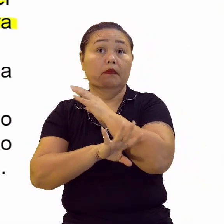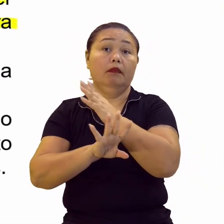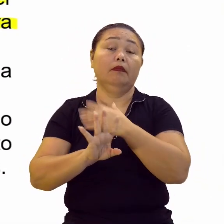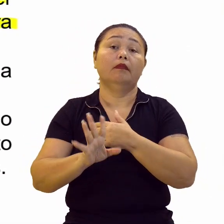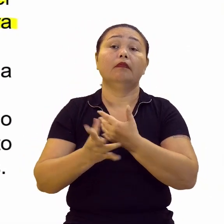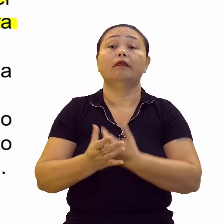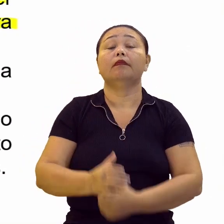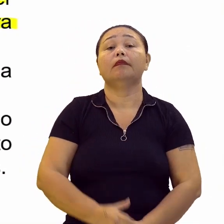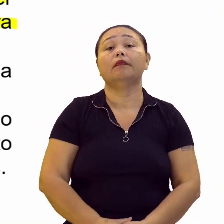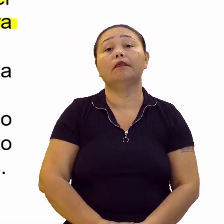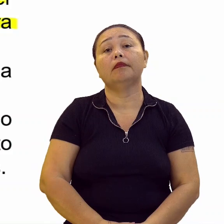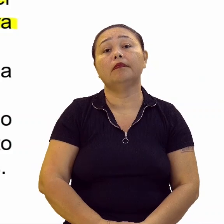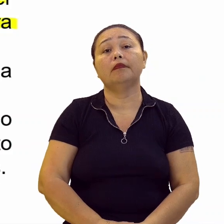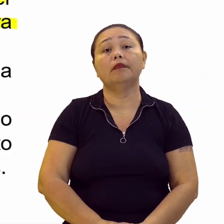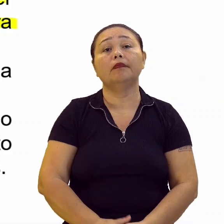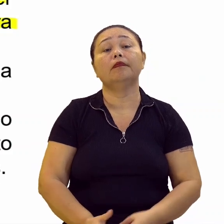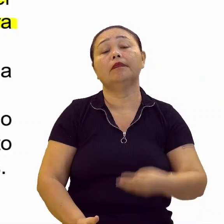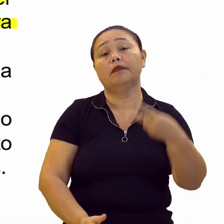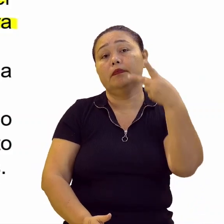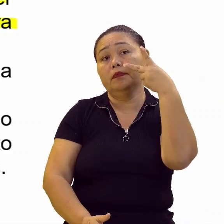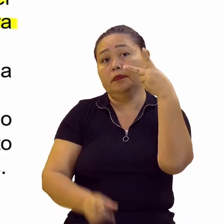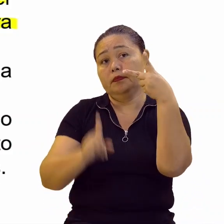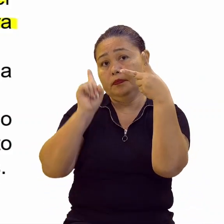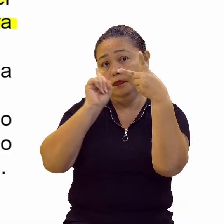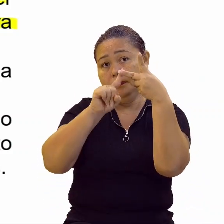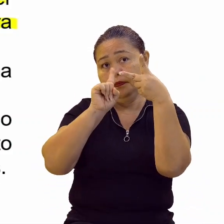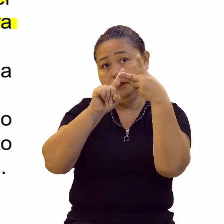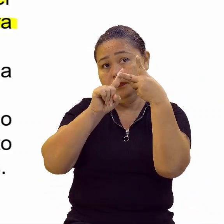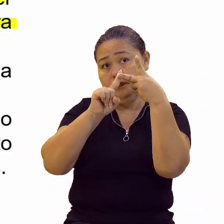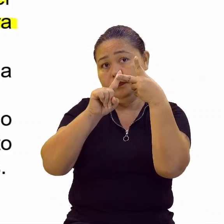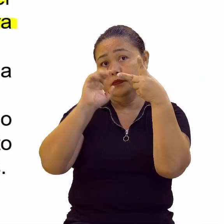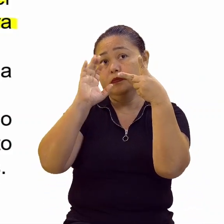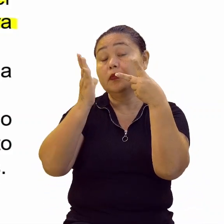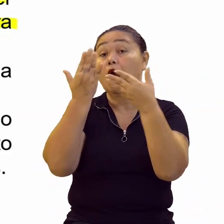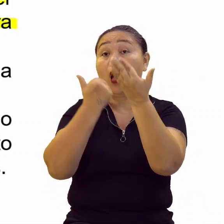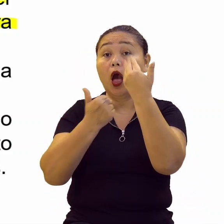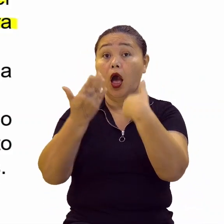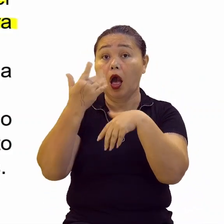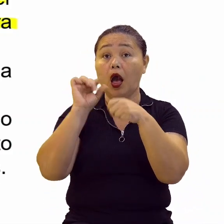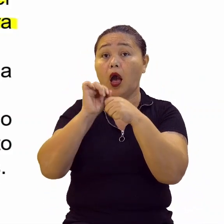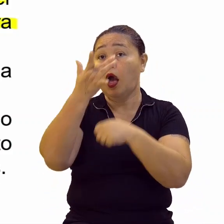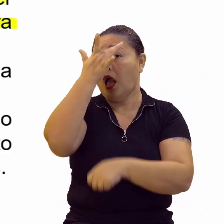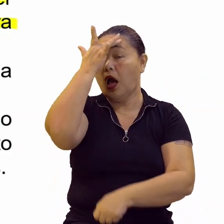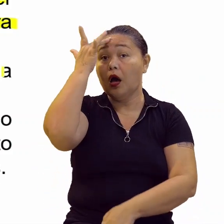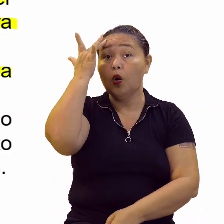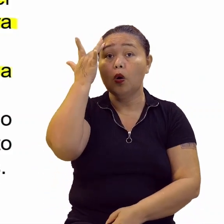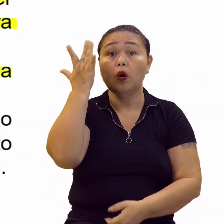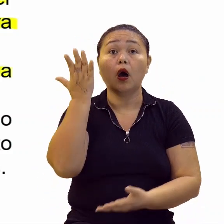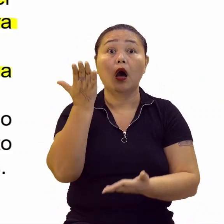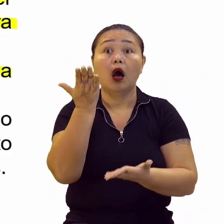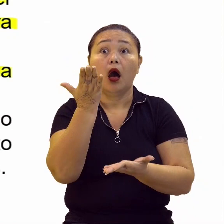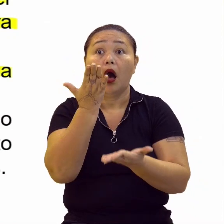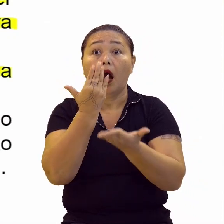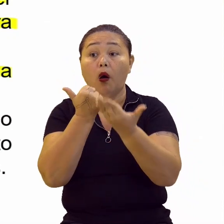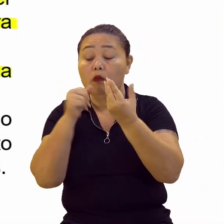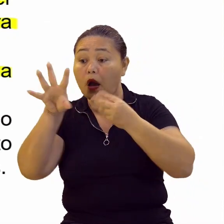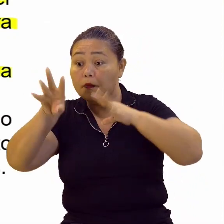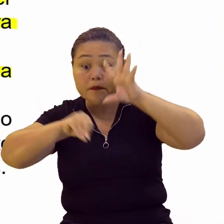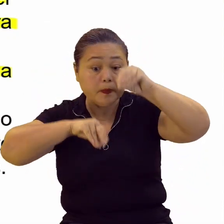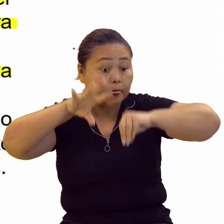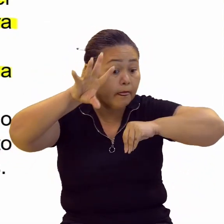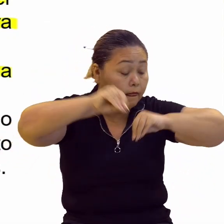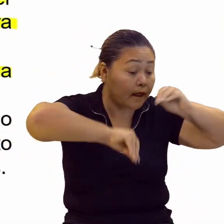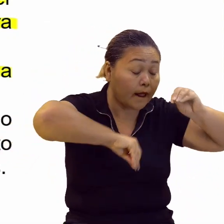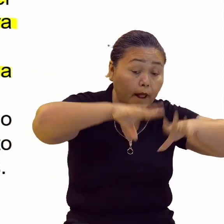Tópico 2. Na compulsão alimentar, A pessoa devora uma quantidade